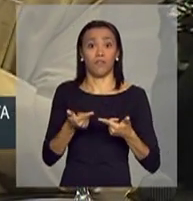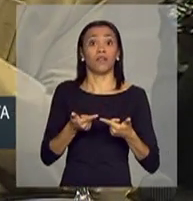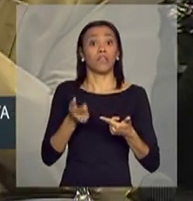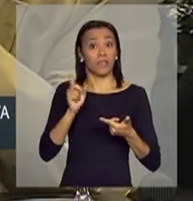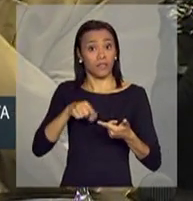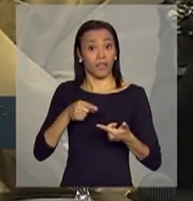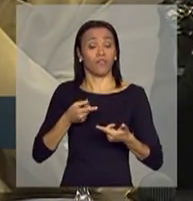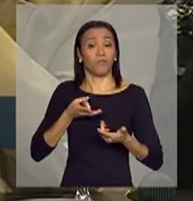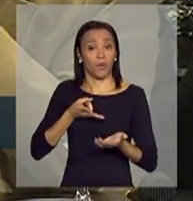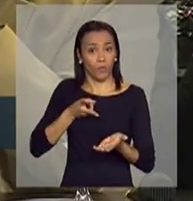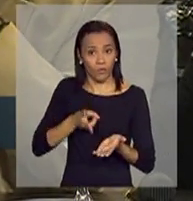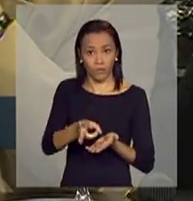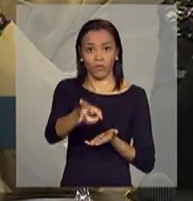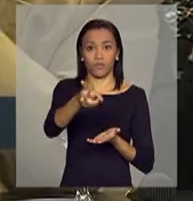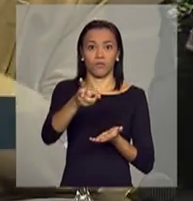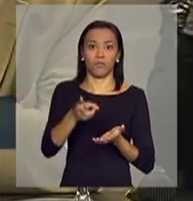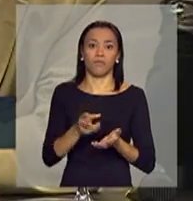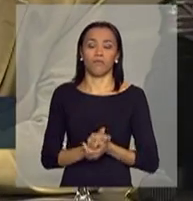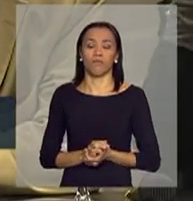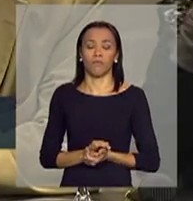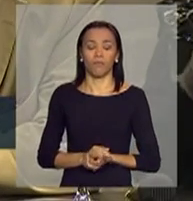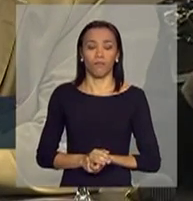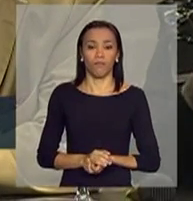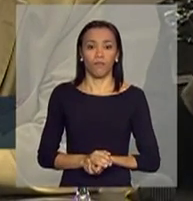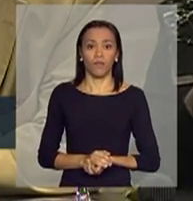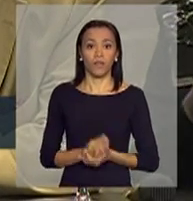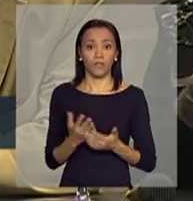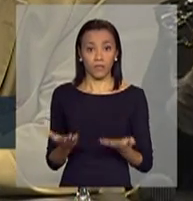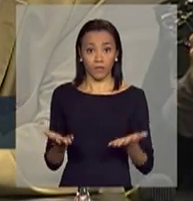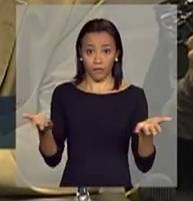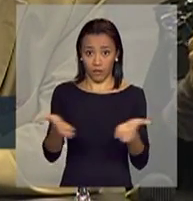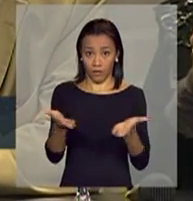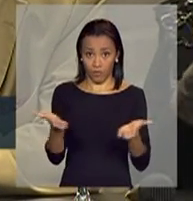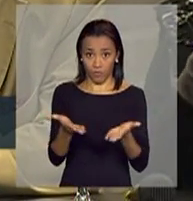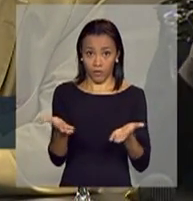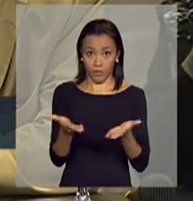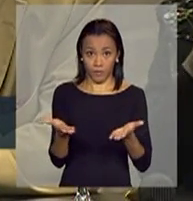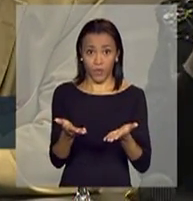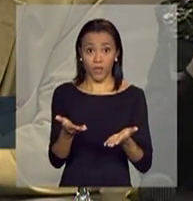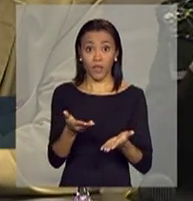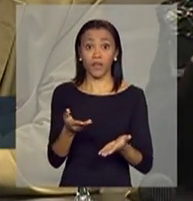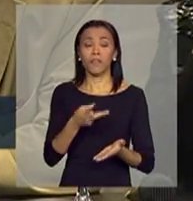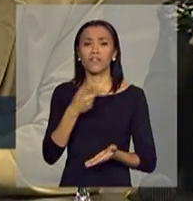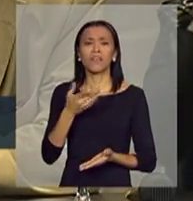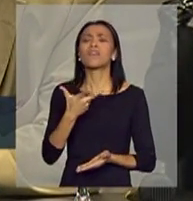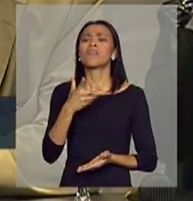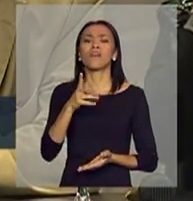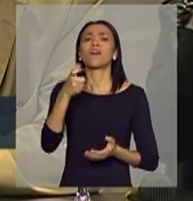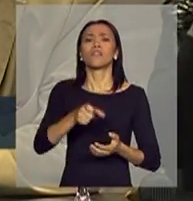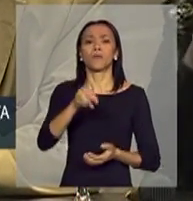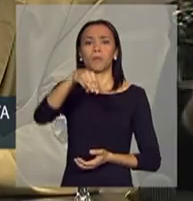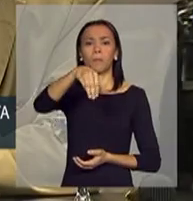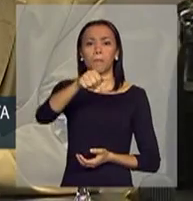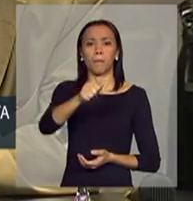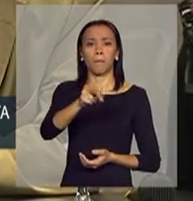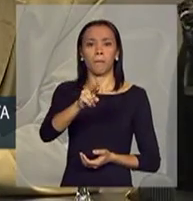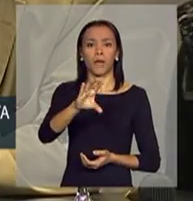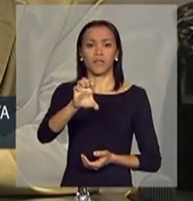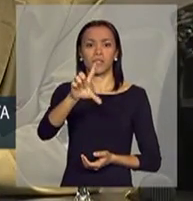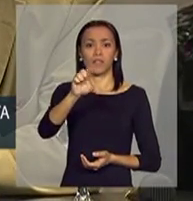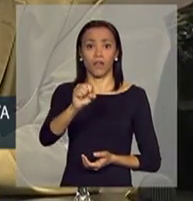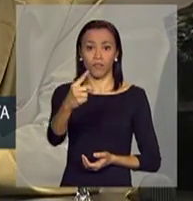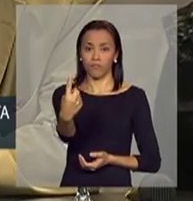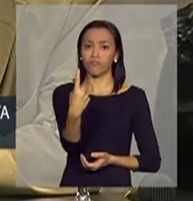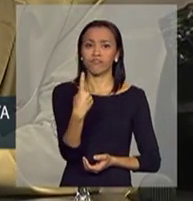na sustentação do grupo de trabalho. Então, agora, eu queria reconhecer o Marcelo Oliveira. Onde está o Marcelo?